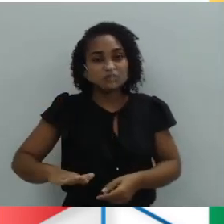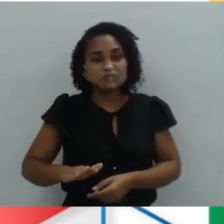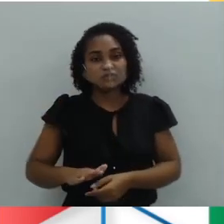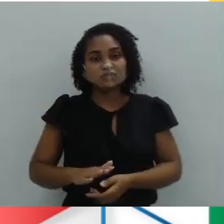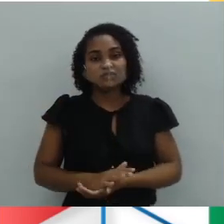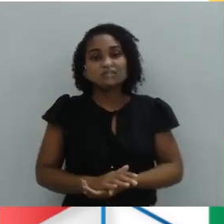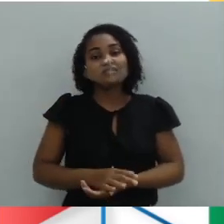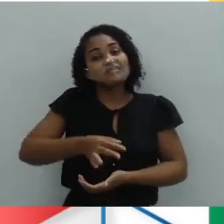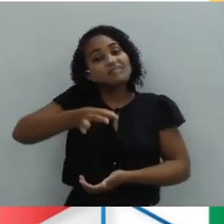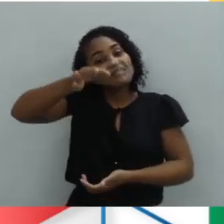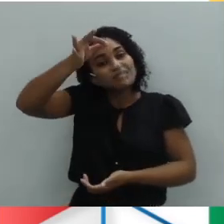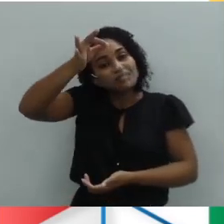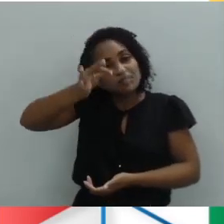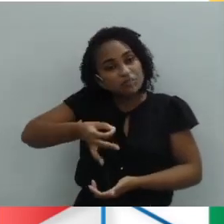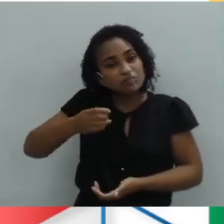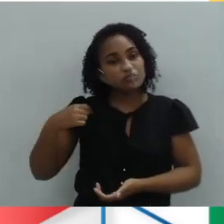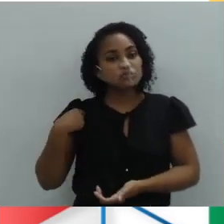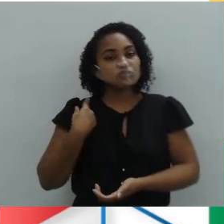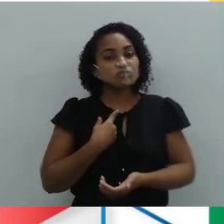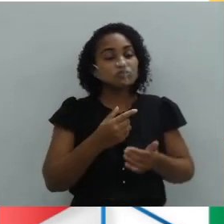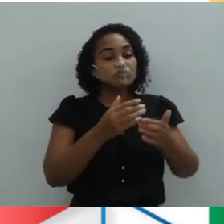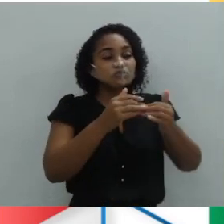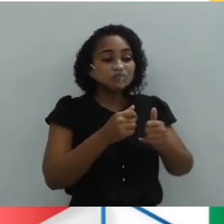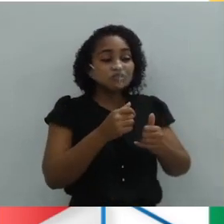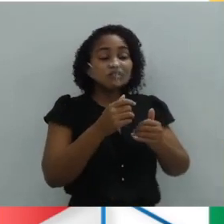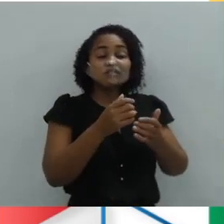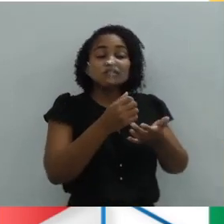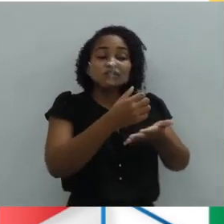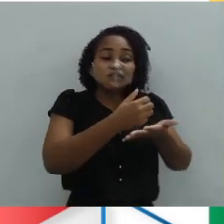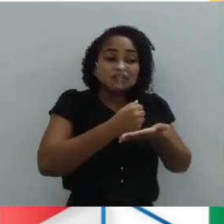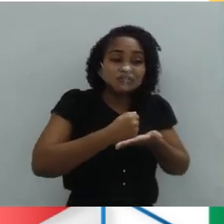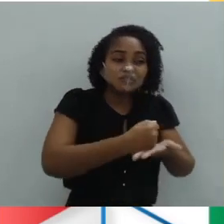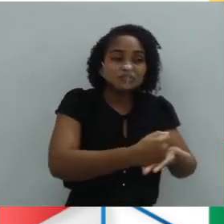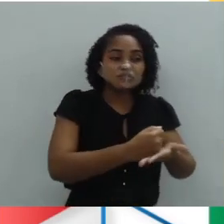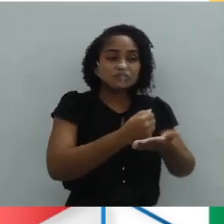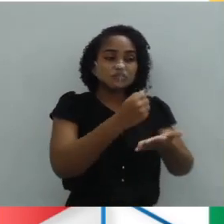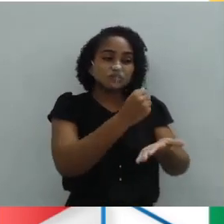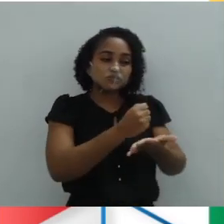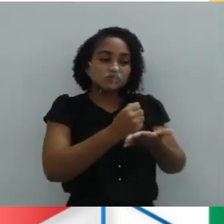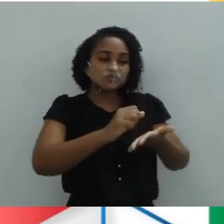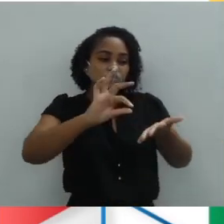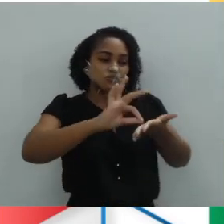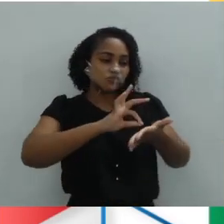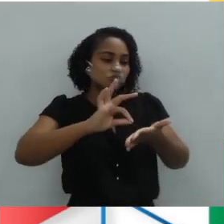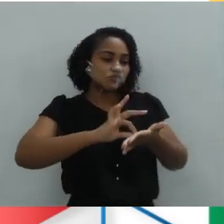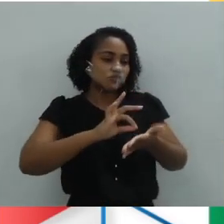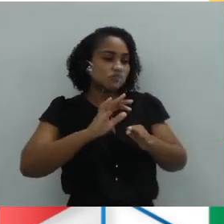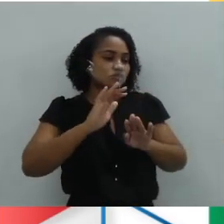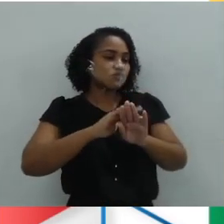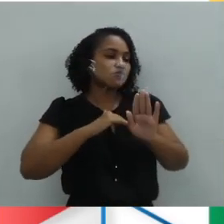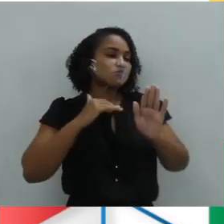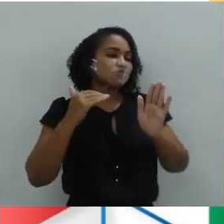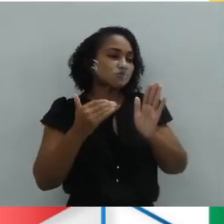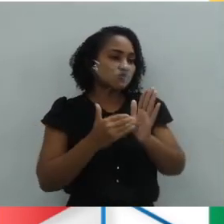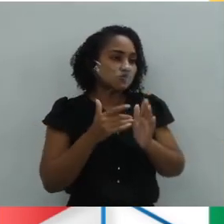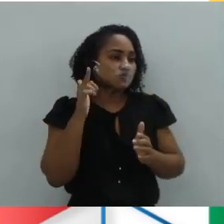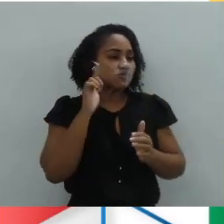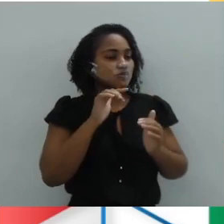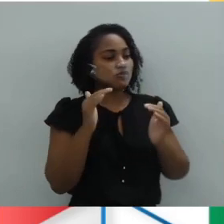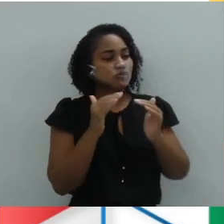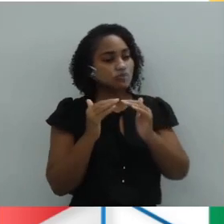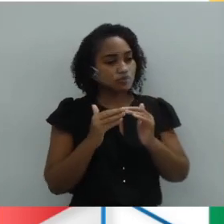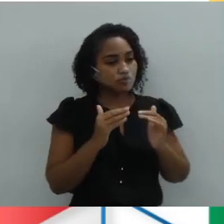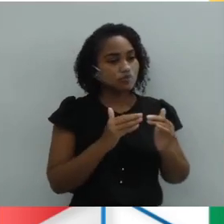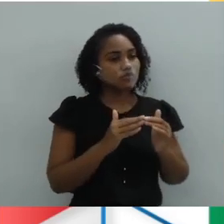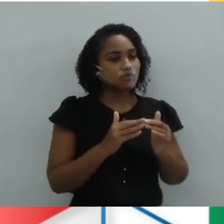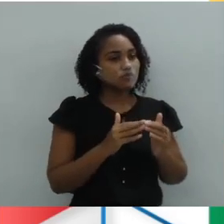Na certeza de termos nosso pleito atendido, encaminhamos esse documento assinado por todos os cidadãos que concordam